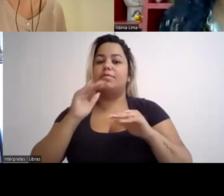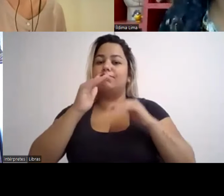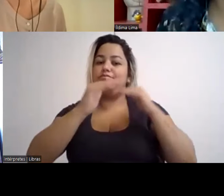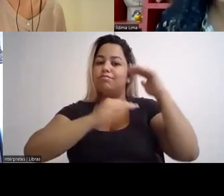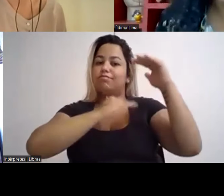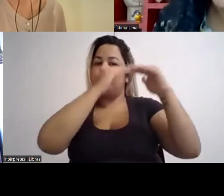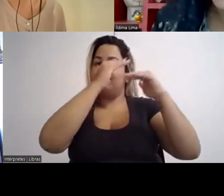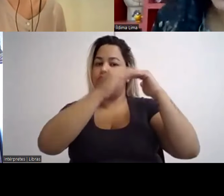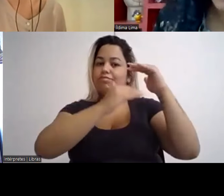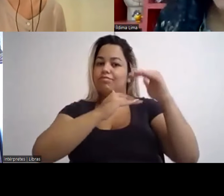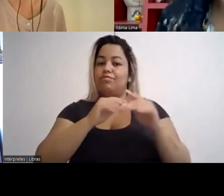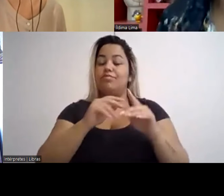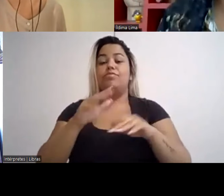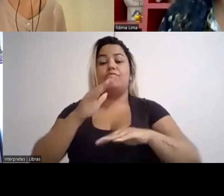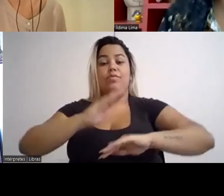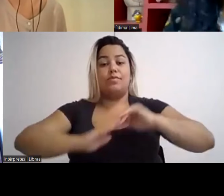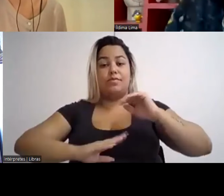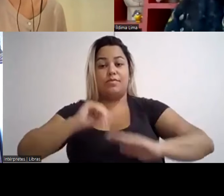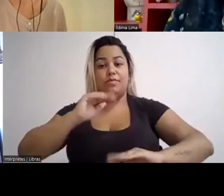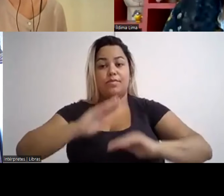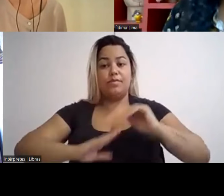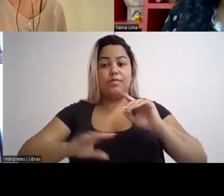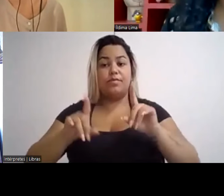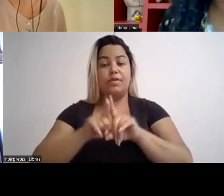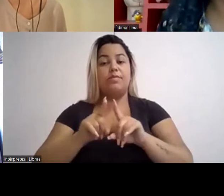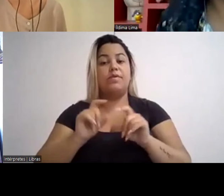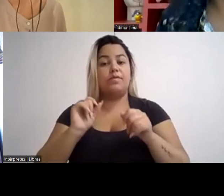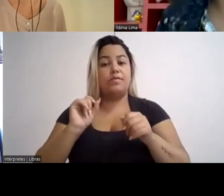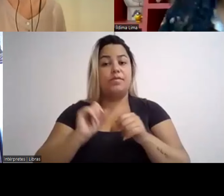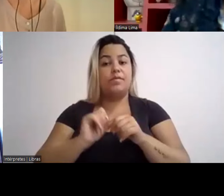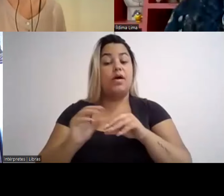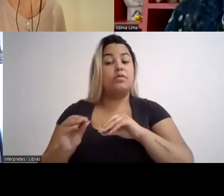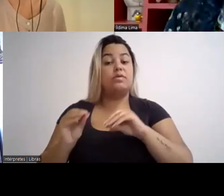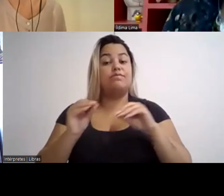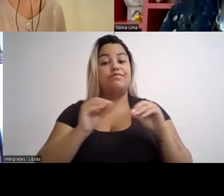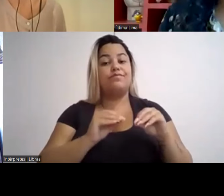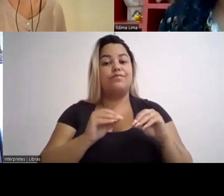uma forma profissional. E aí, quando ele faz essa migração